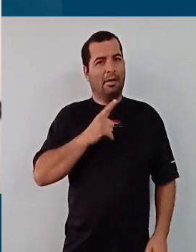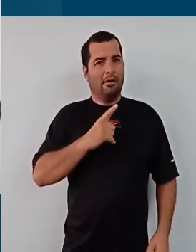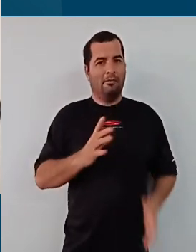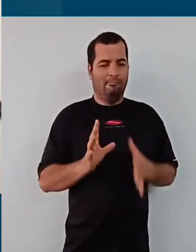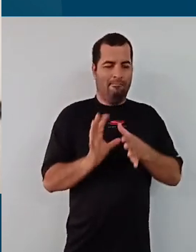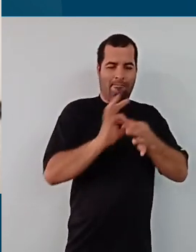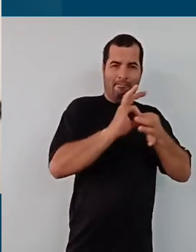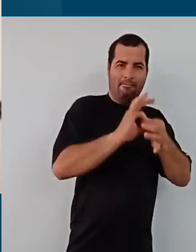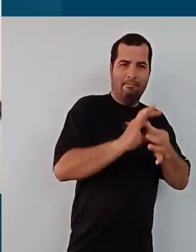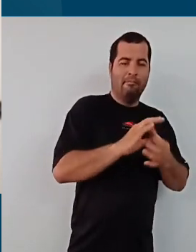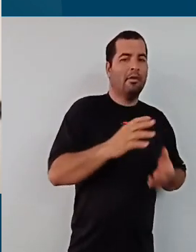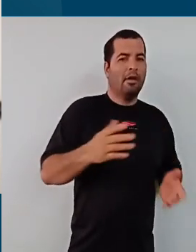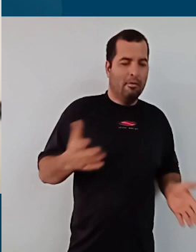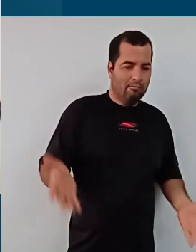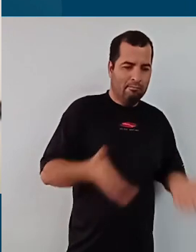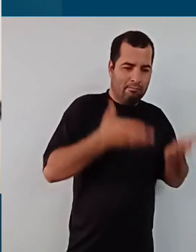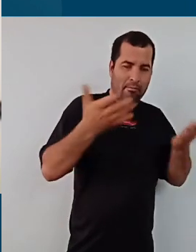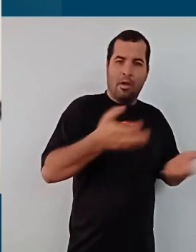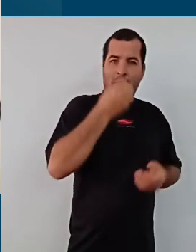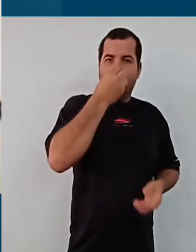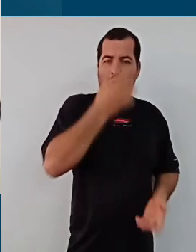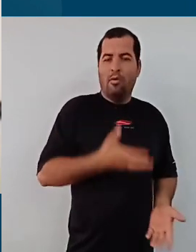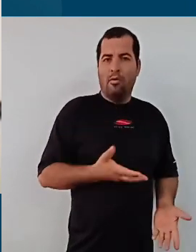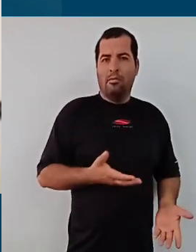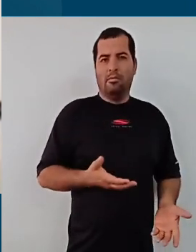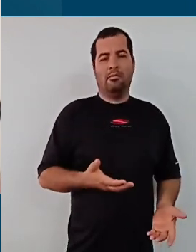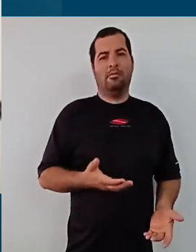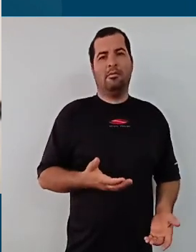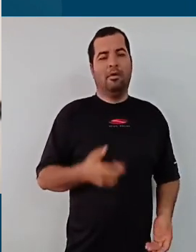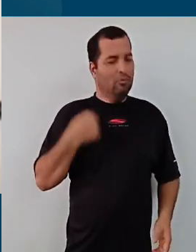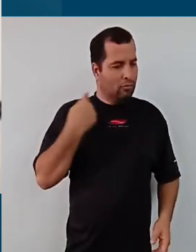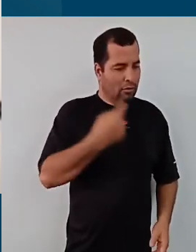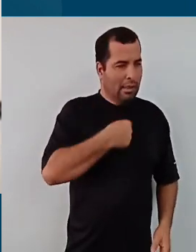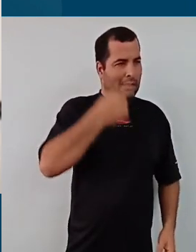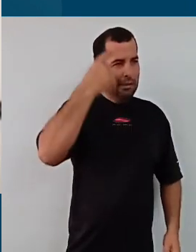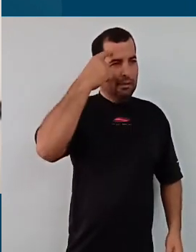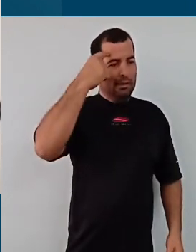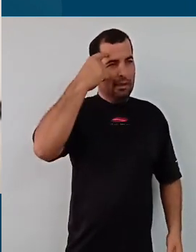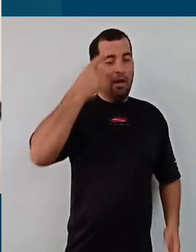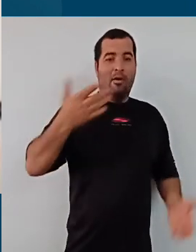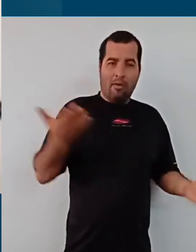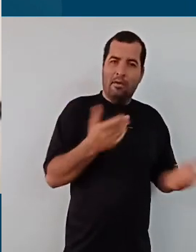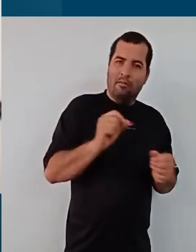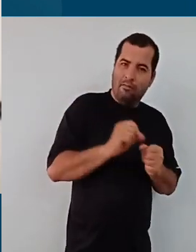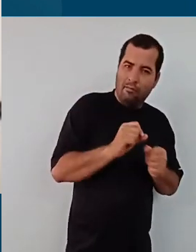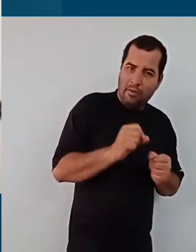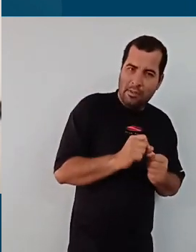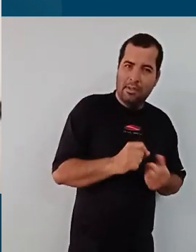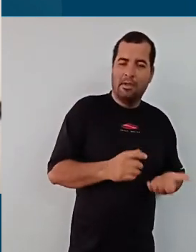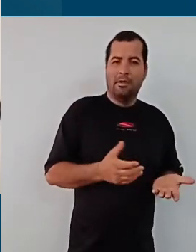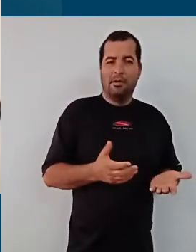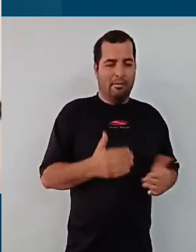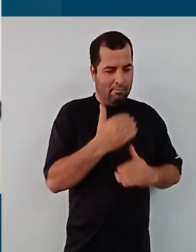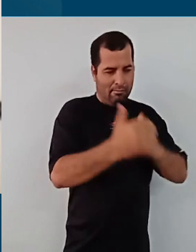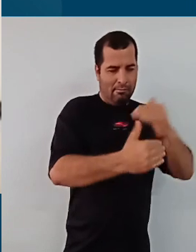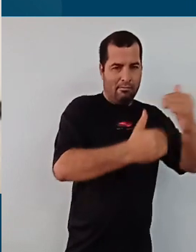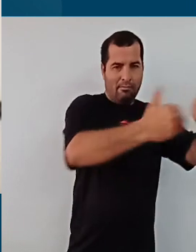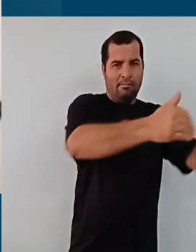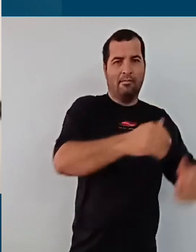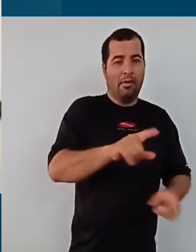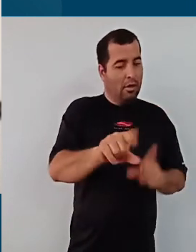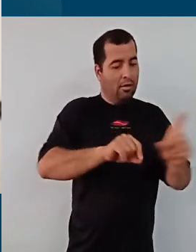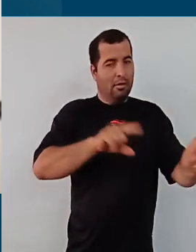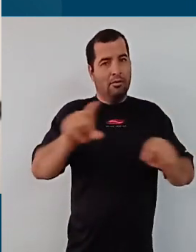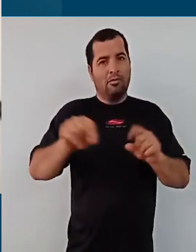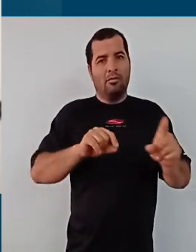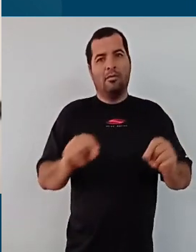que contribuem bastante para que nós possamos, com esses dilemas todos, começar a fazer, né, ou avançar nas